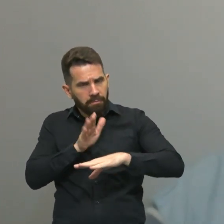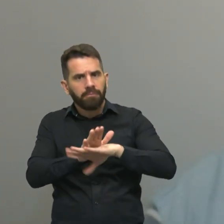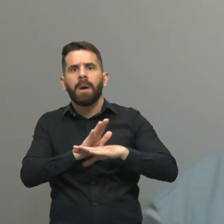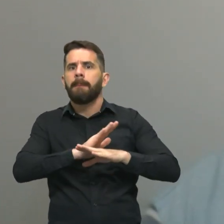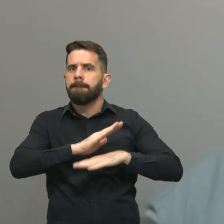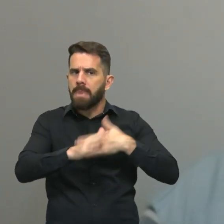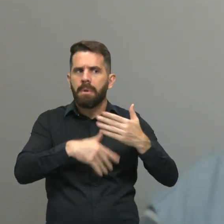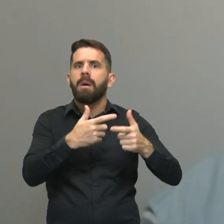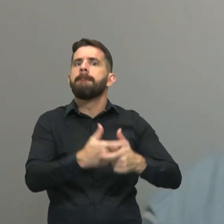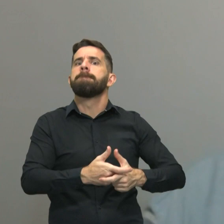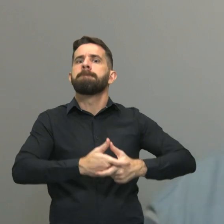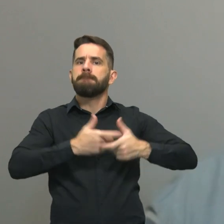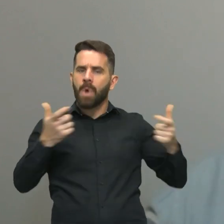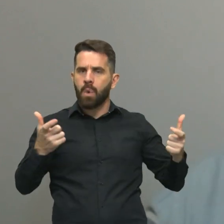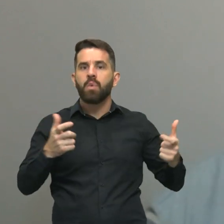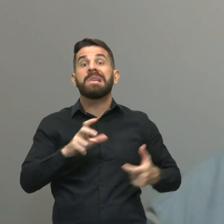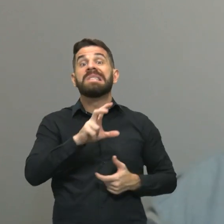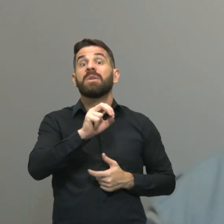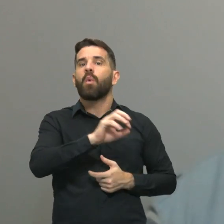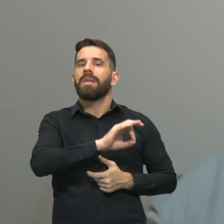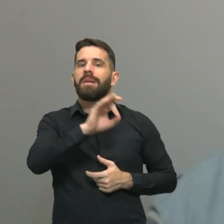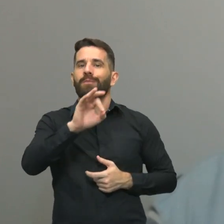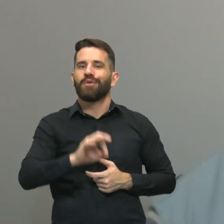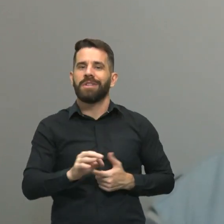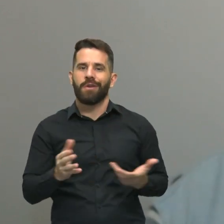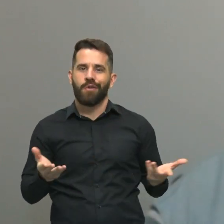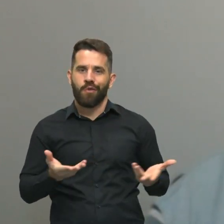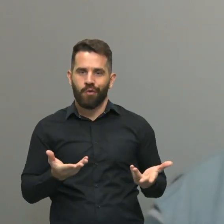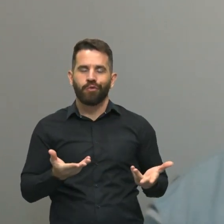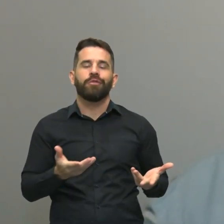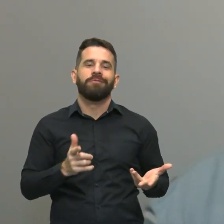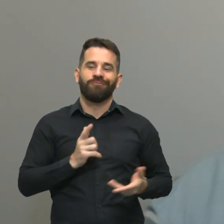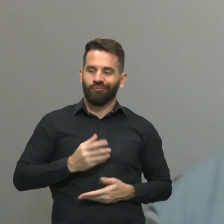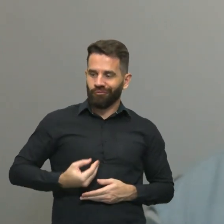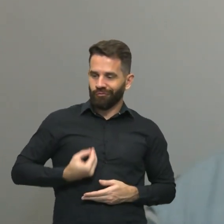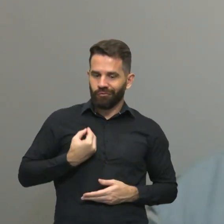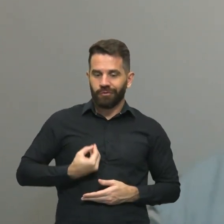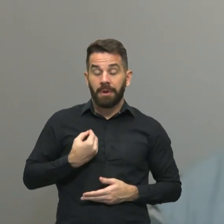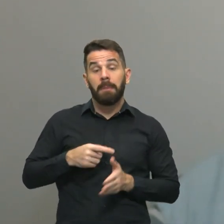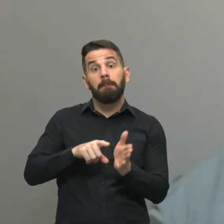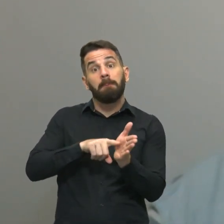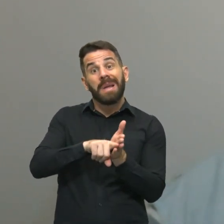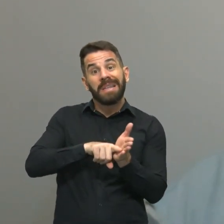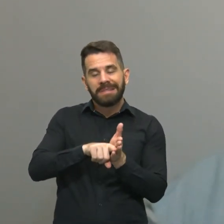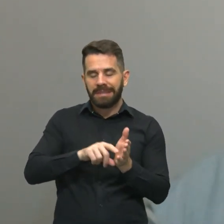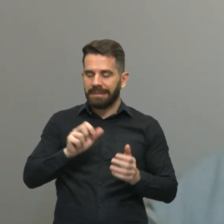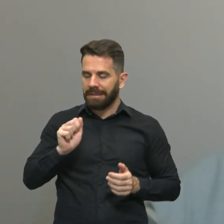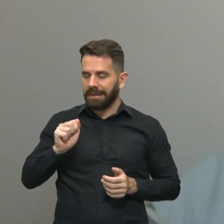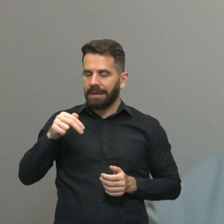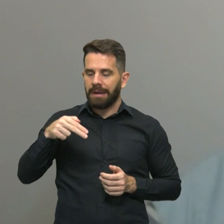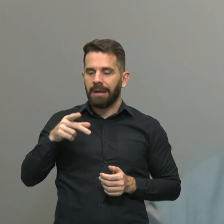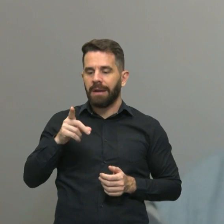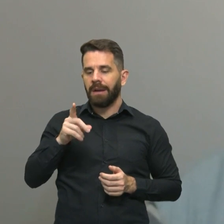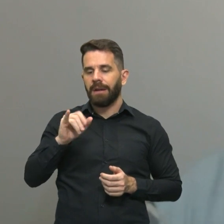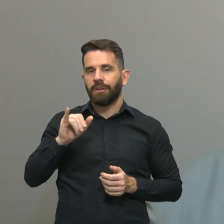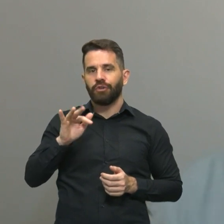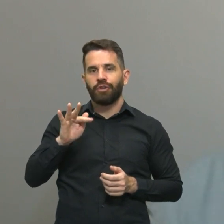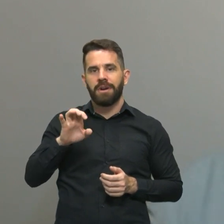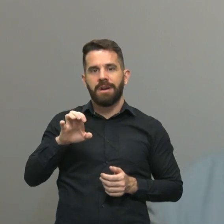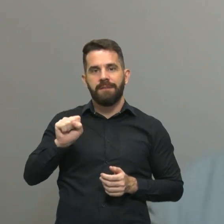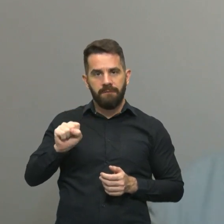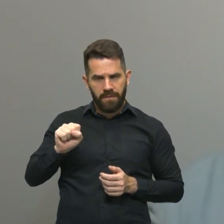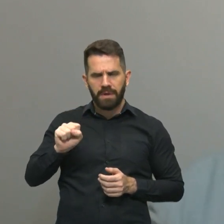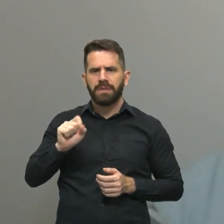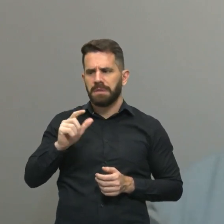avanço, temos mais de 50%, hoje, segundo uma pesquisa da Andifes, realizada recentemente,